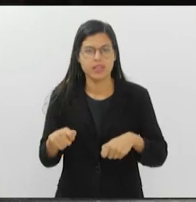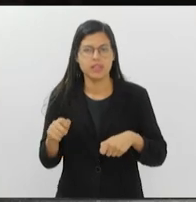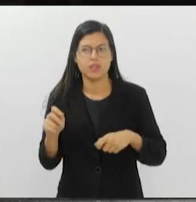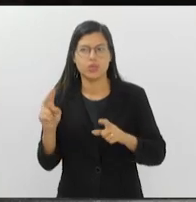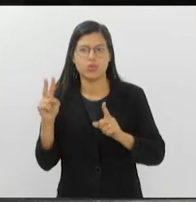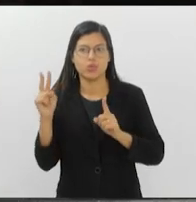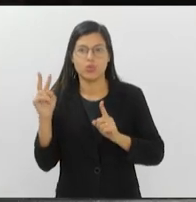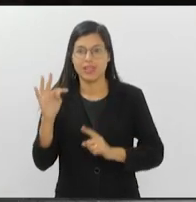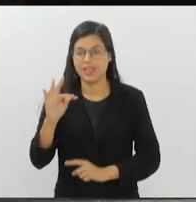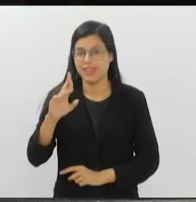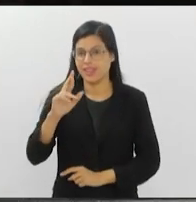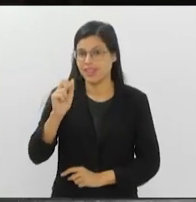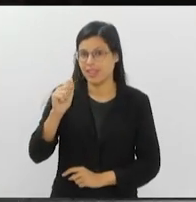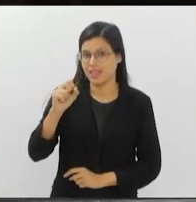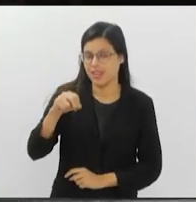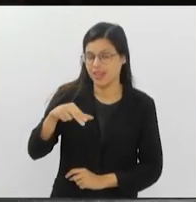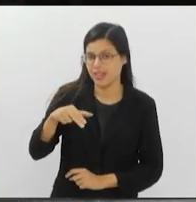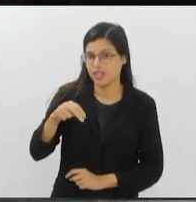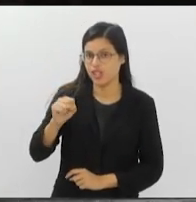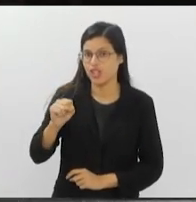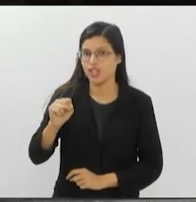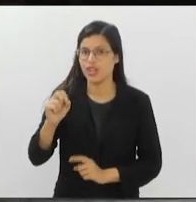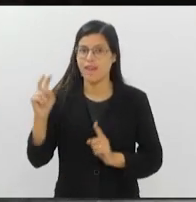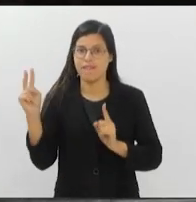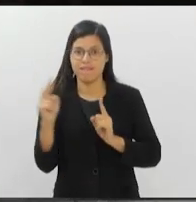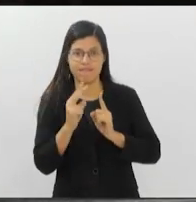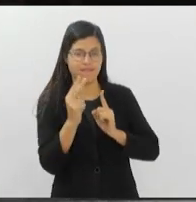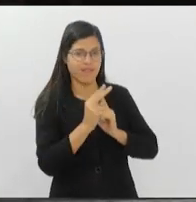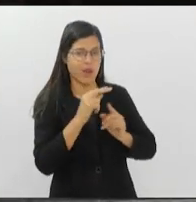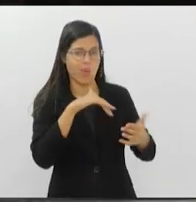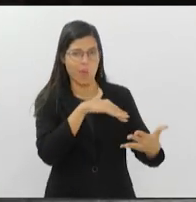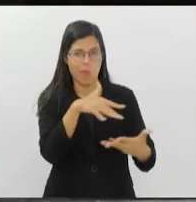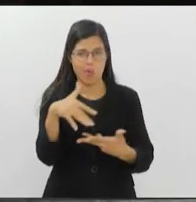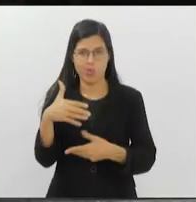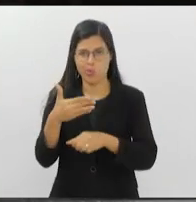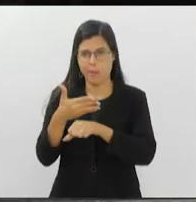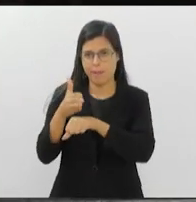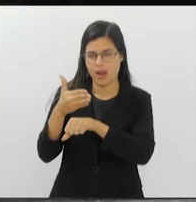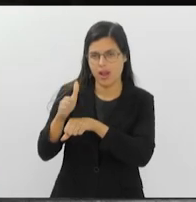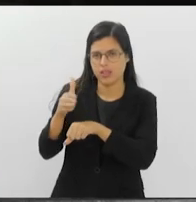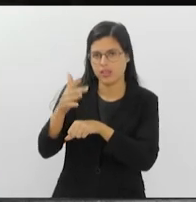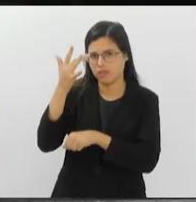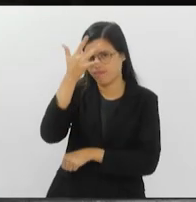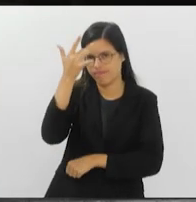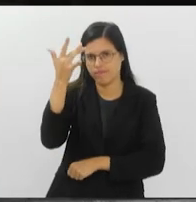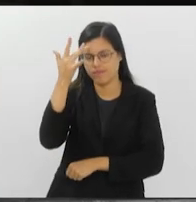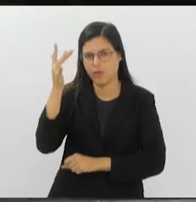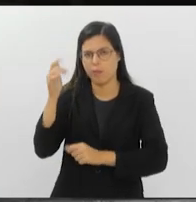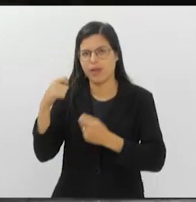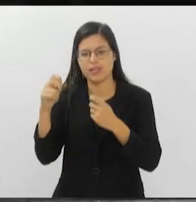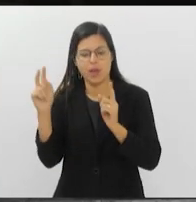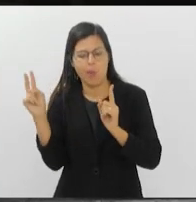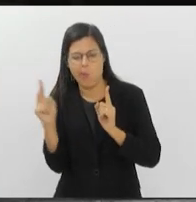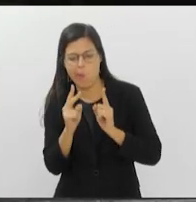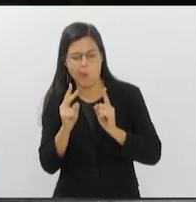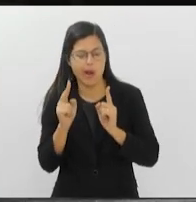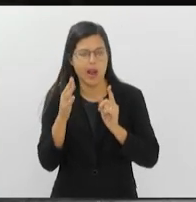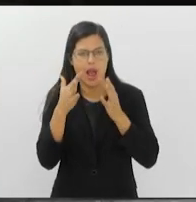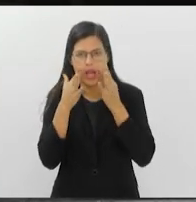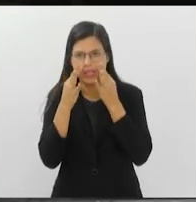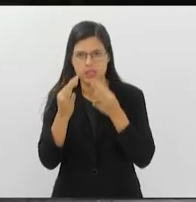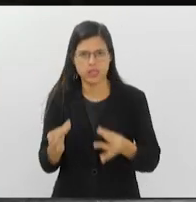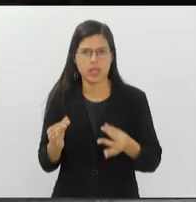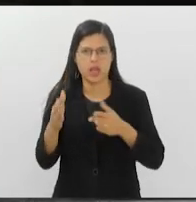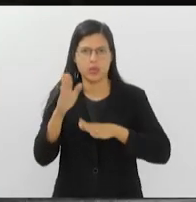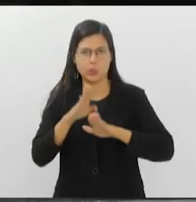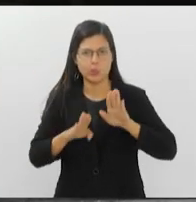É preciso transver as nossas práticas de saúde mental. É preciso um olhar atento, um olhar cuidadoso para o que a gente faz, para o